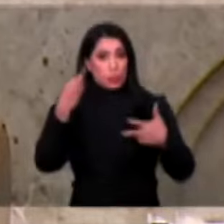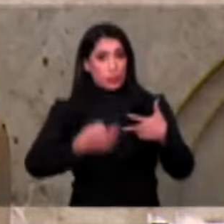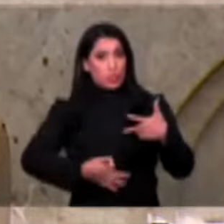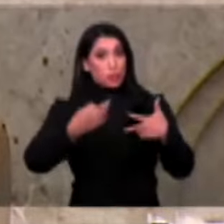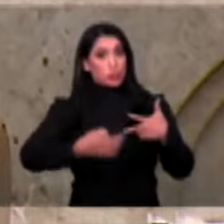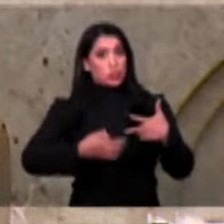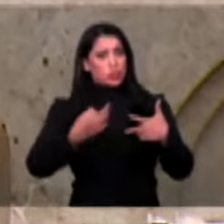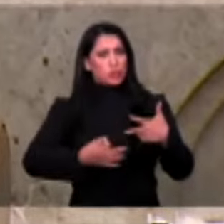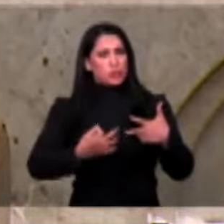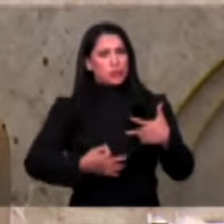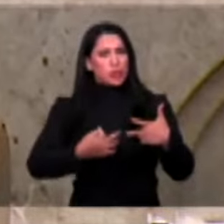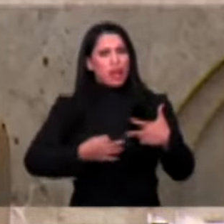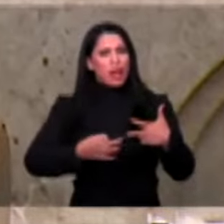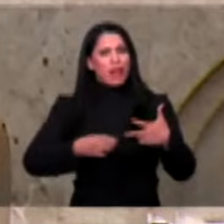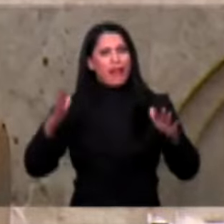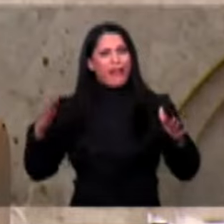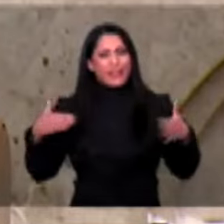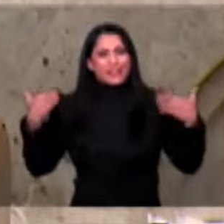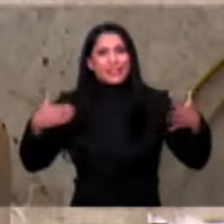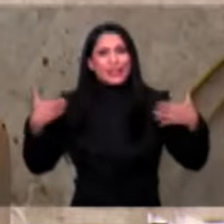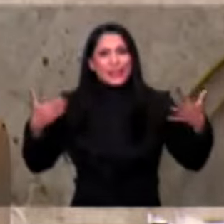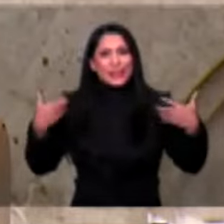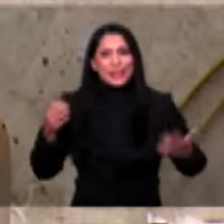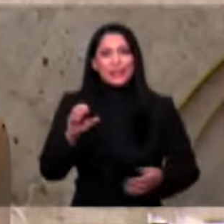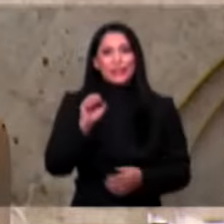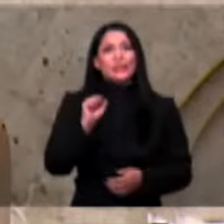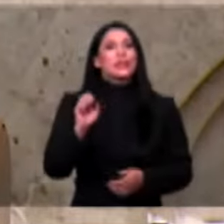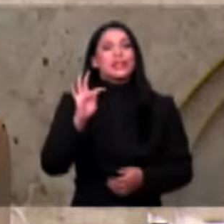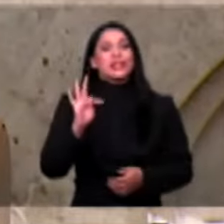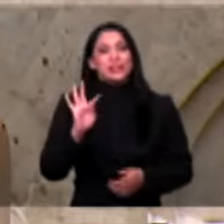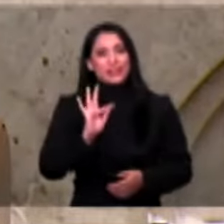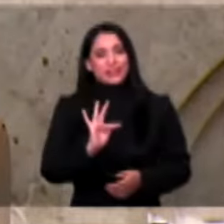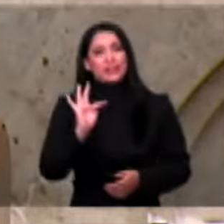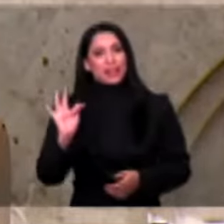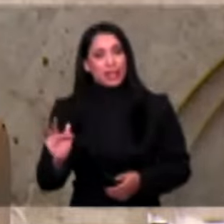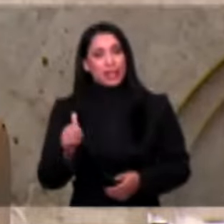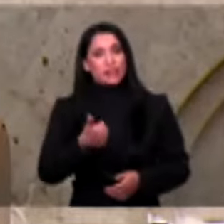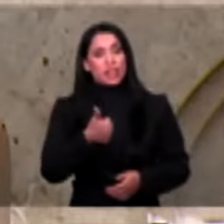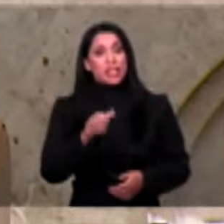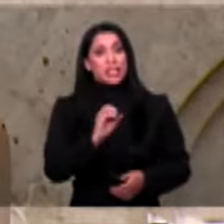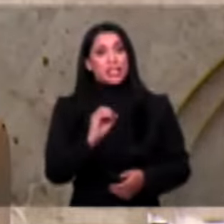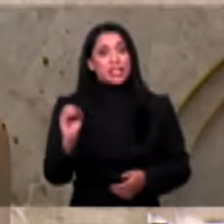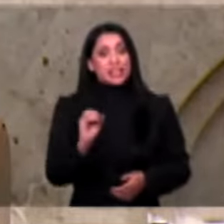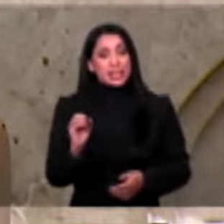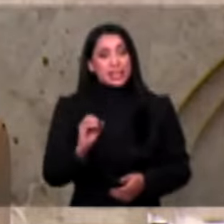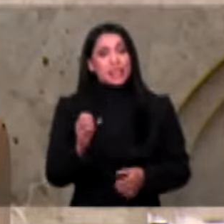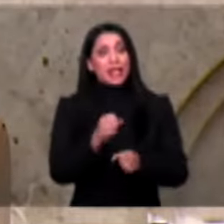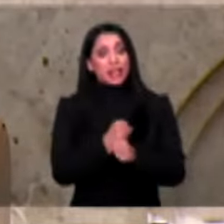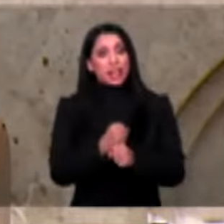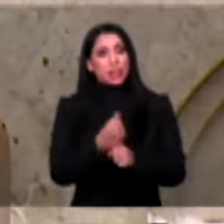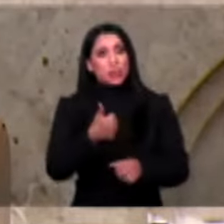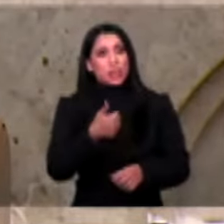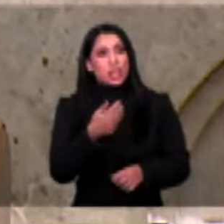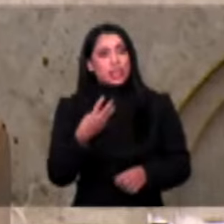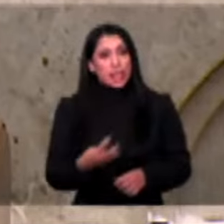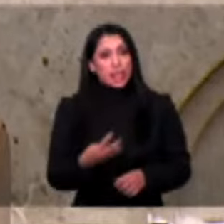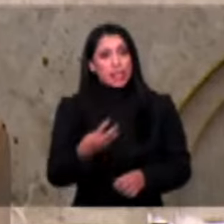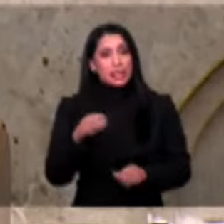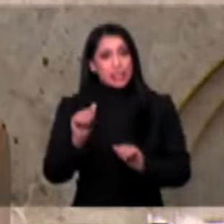o regozijo registrado por este Supremo Tribunal pelo centenário da data, em 13